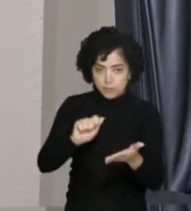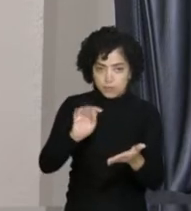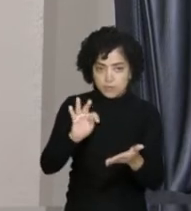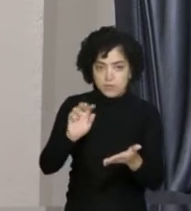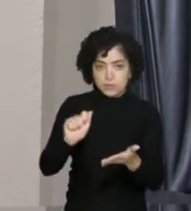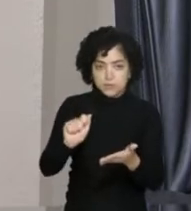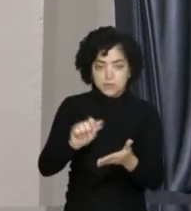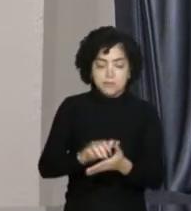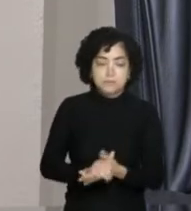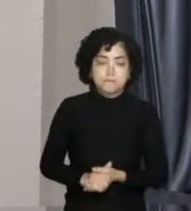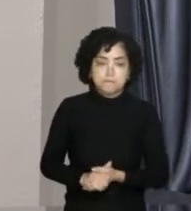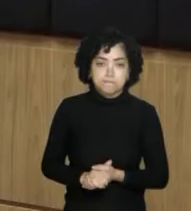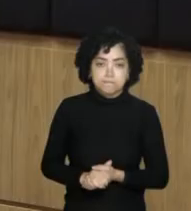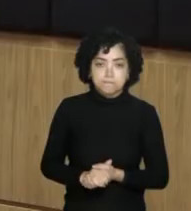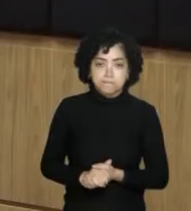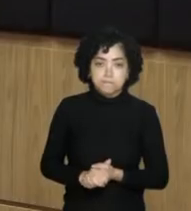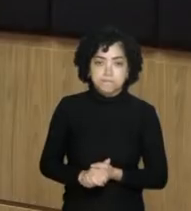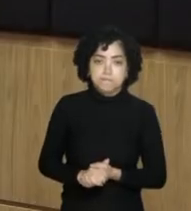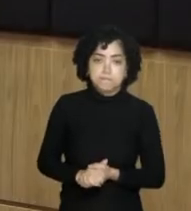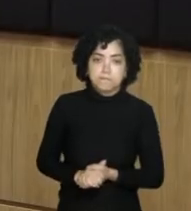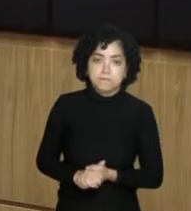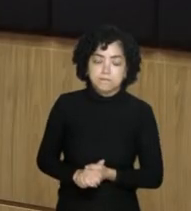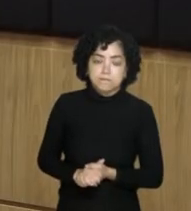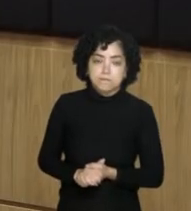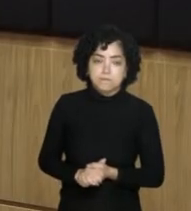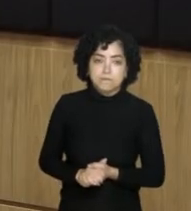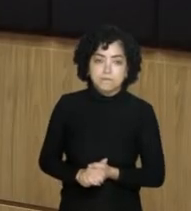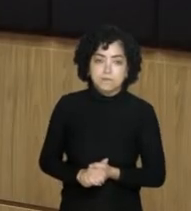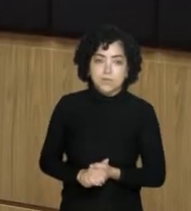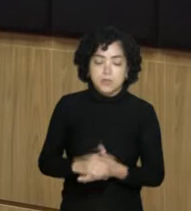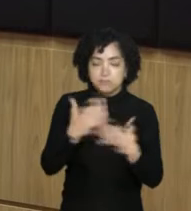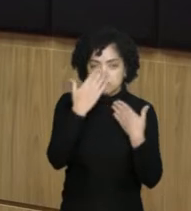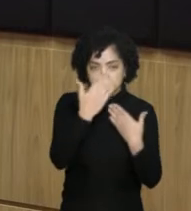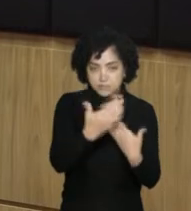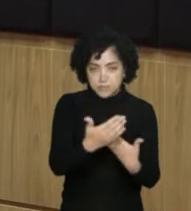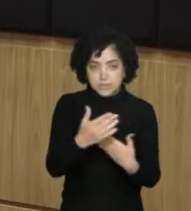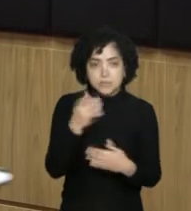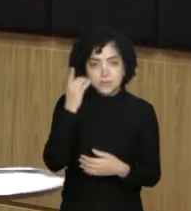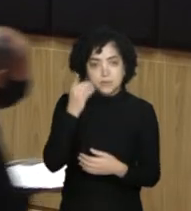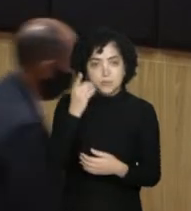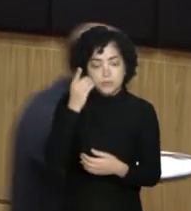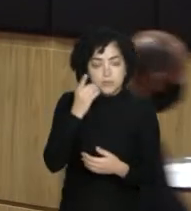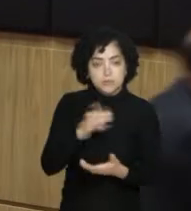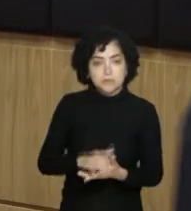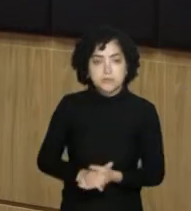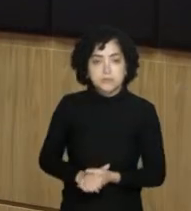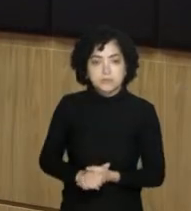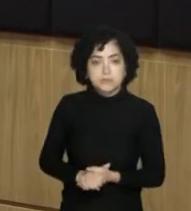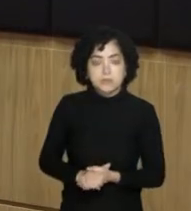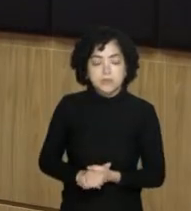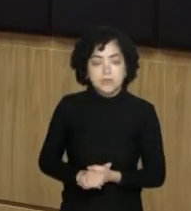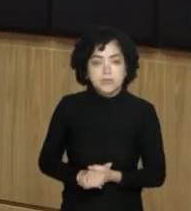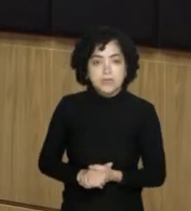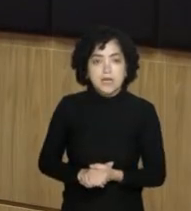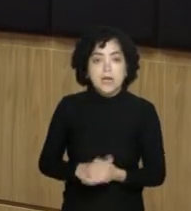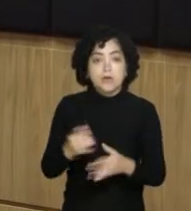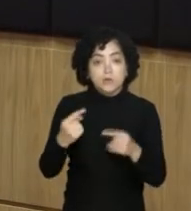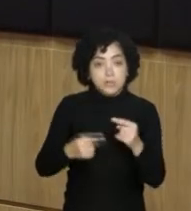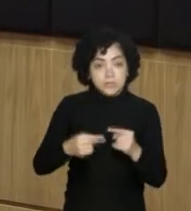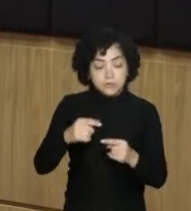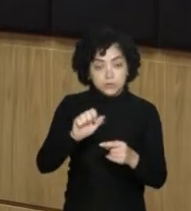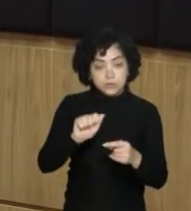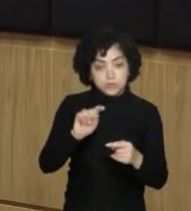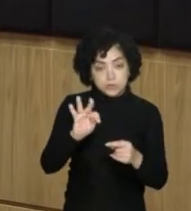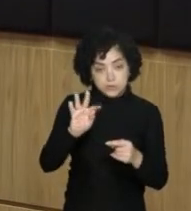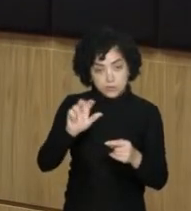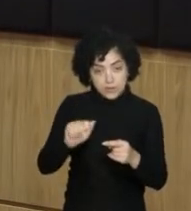ata. Era isso, senhor presidente. Obrigado, deputado Ismael dos Santos. Em discussão, a ata que acaba de